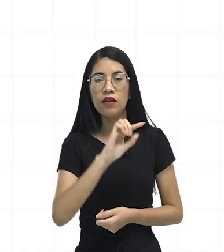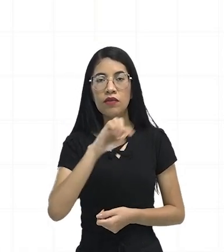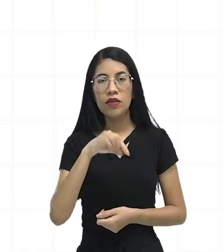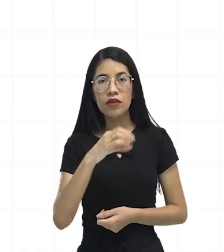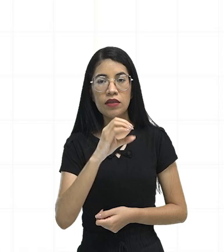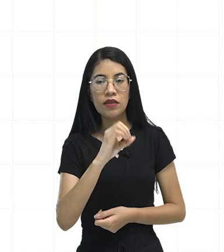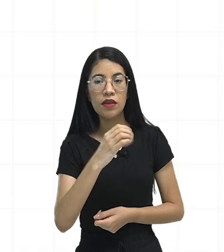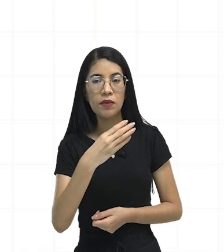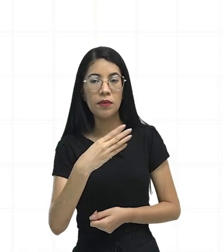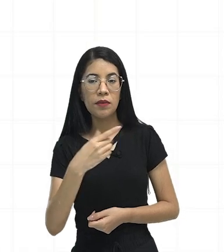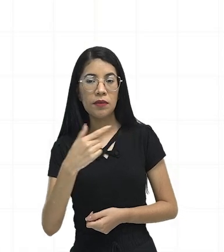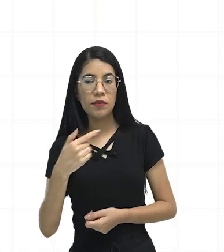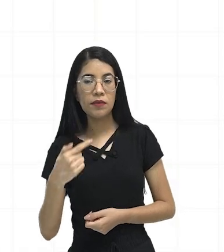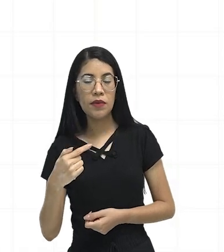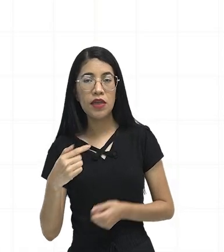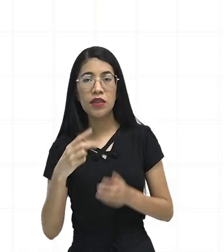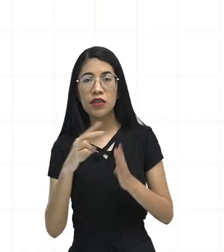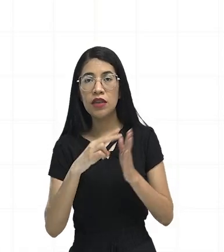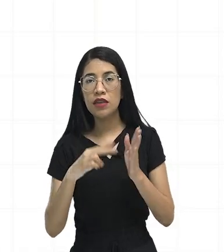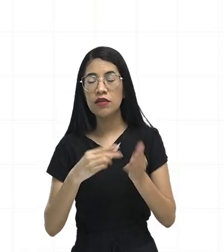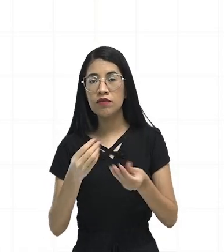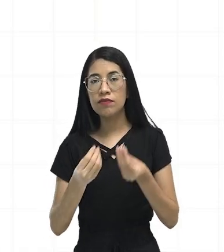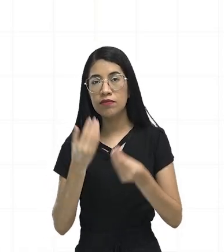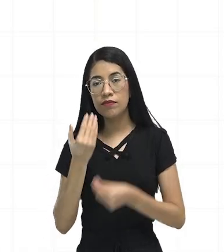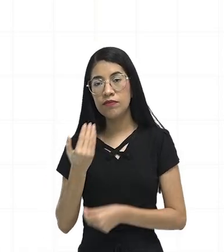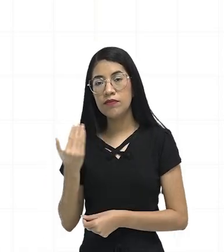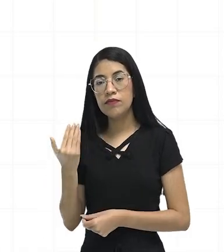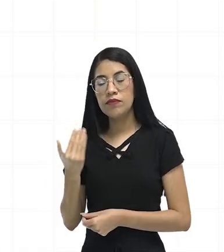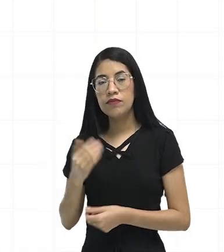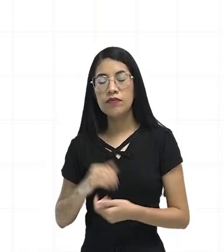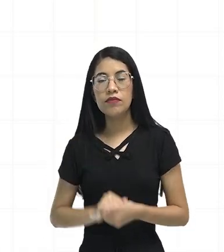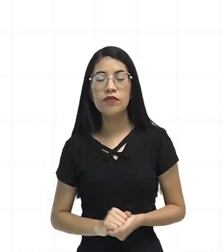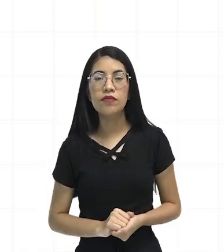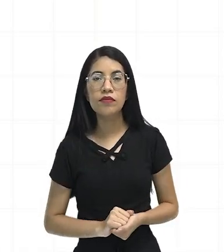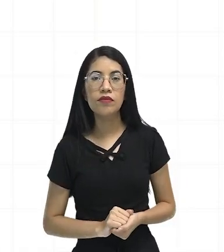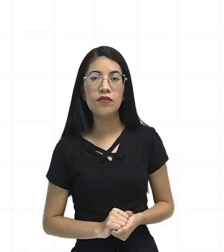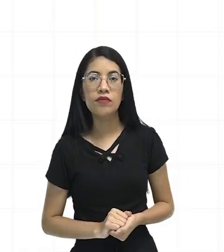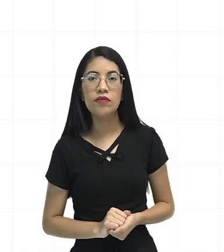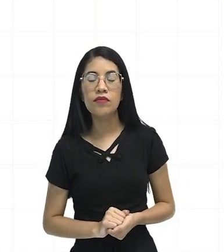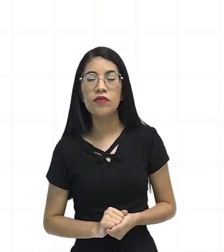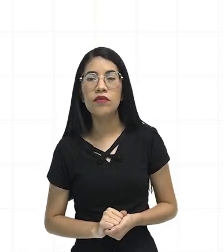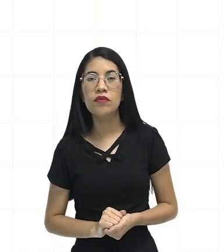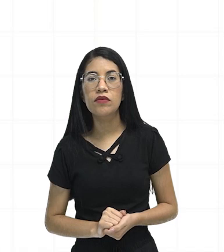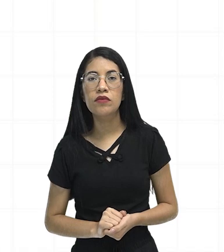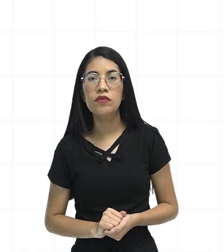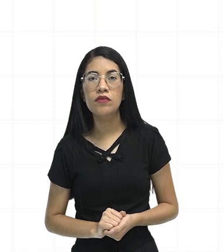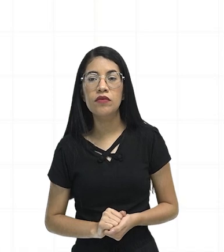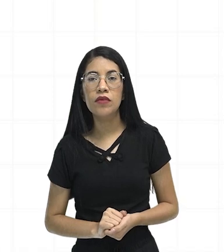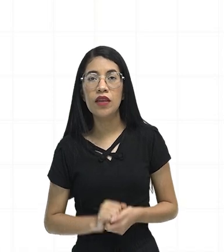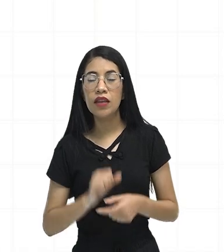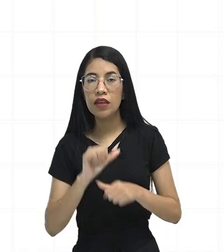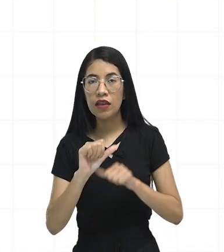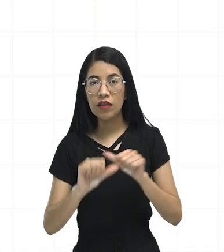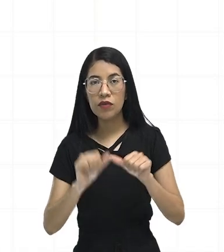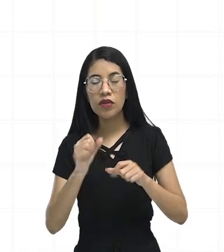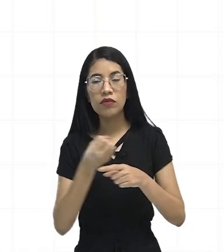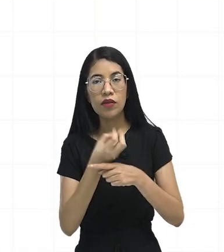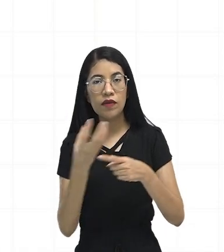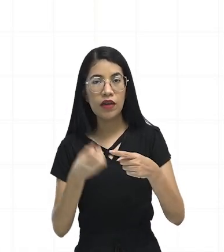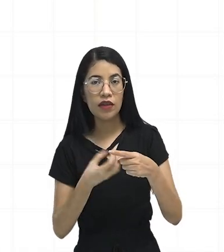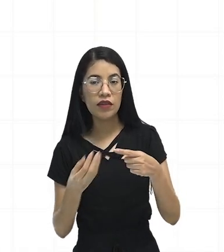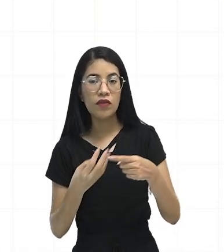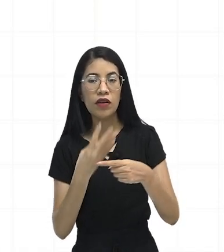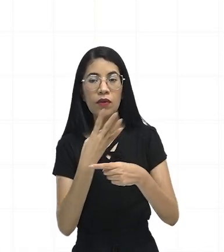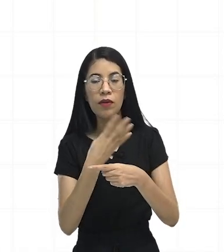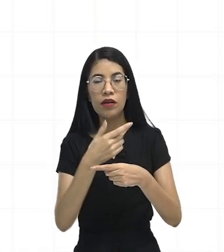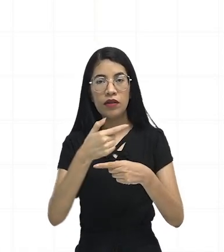0,047. 47 milésimos. Bacana? Escrevendo na forma fracionária, fica